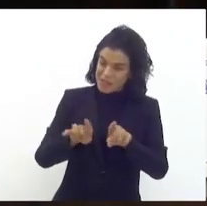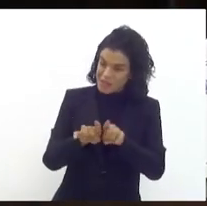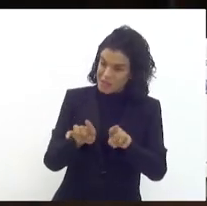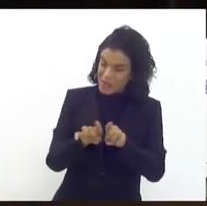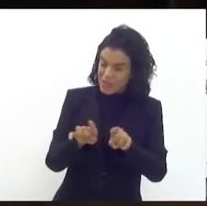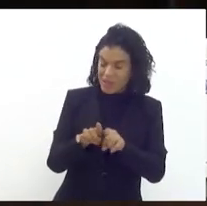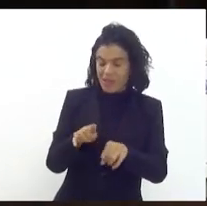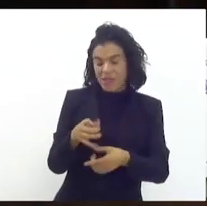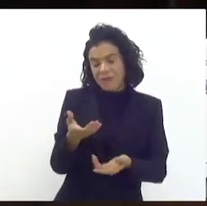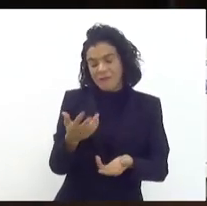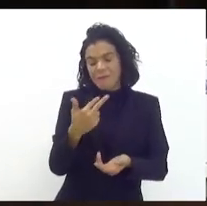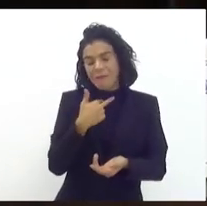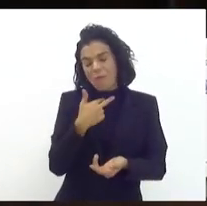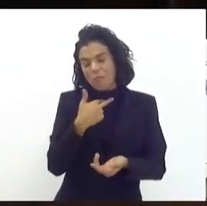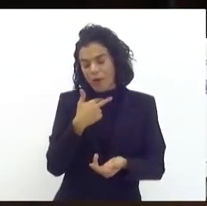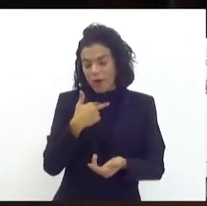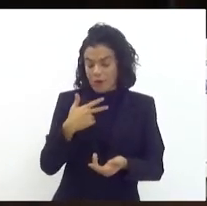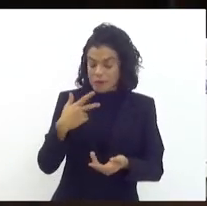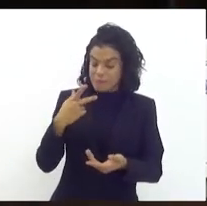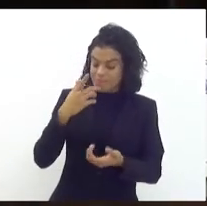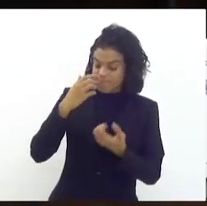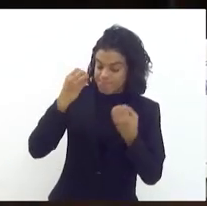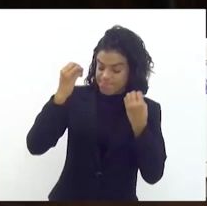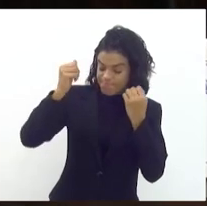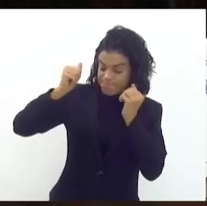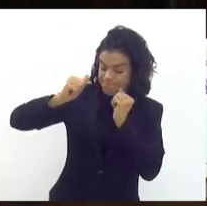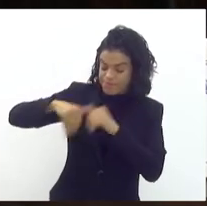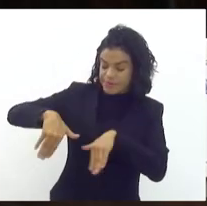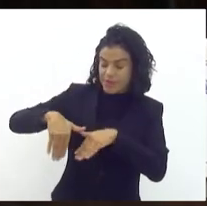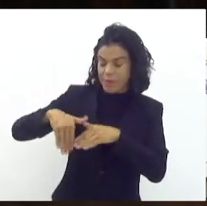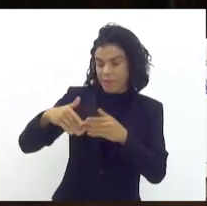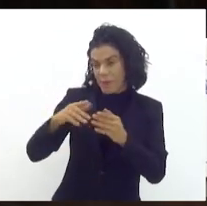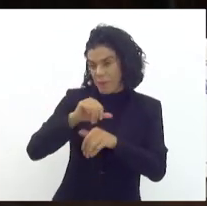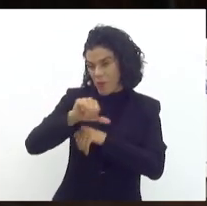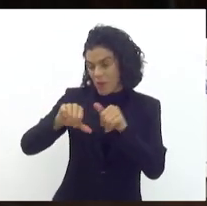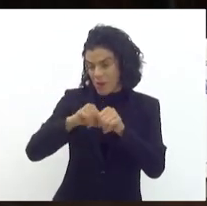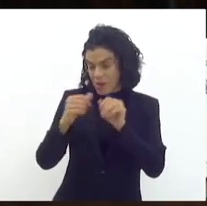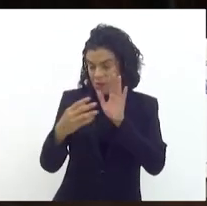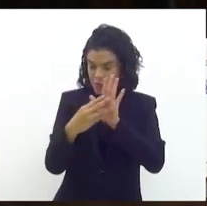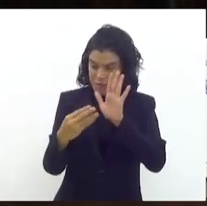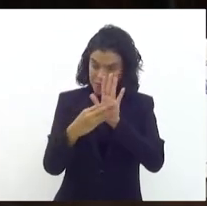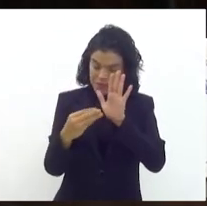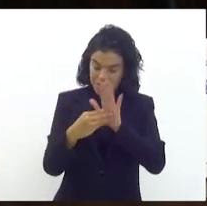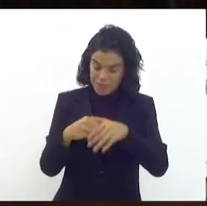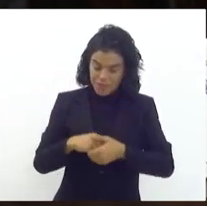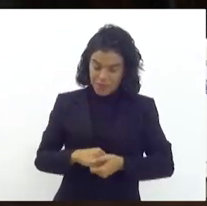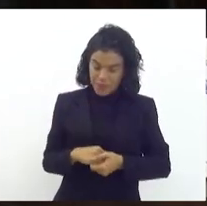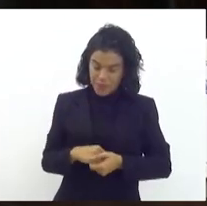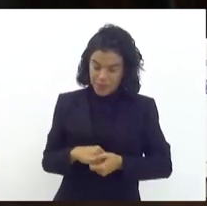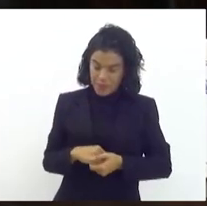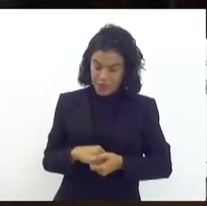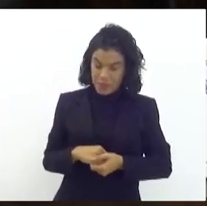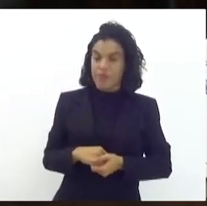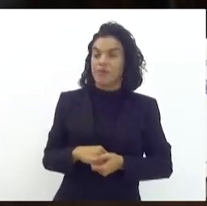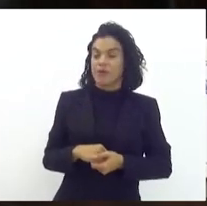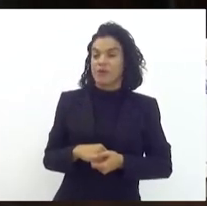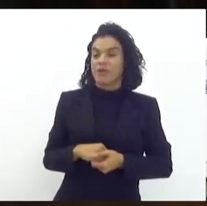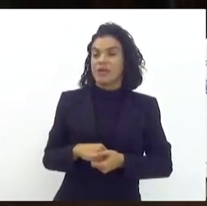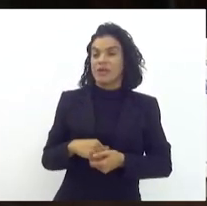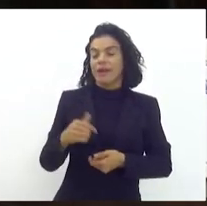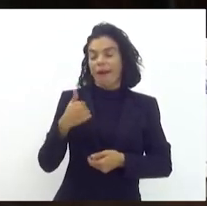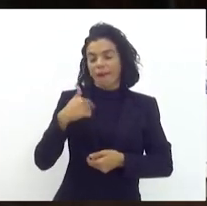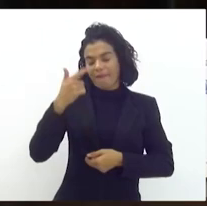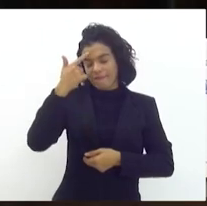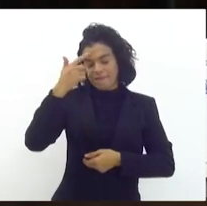não invalida a nossa necessidade de mudarmos esse modelo que aí está E aí me faz